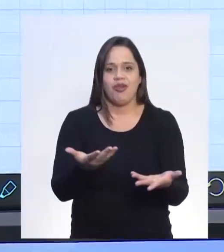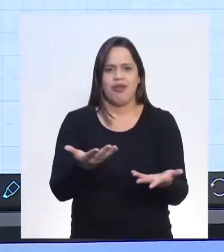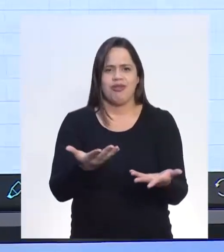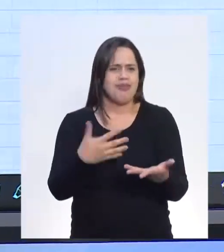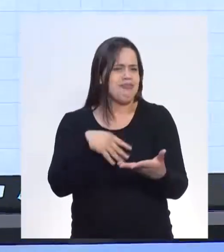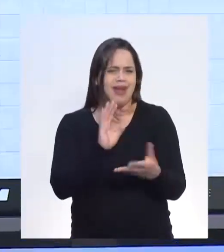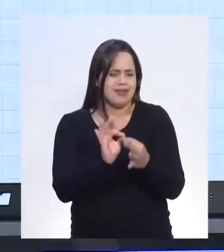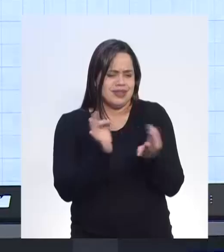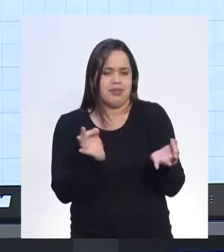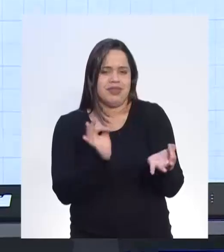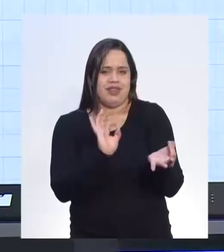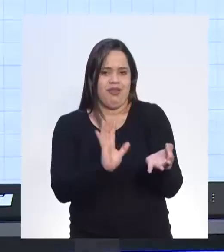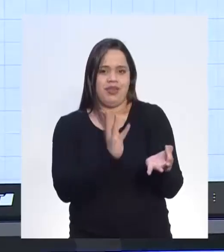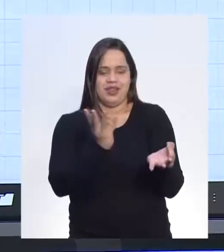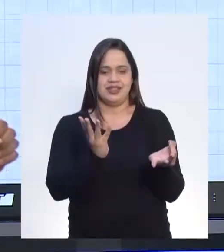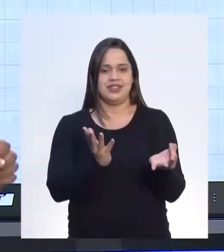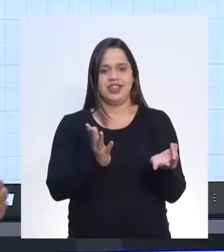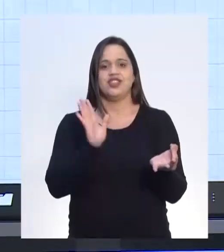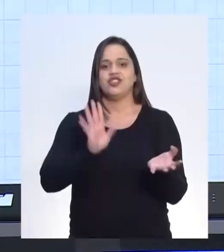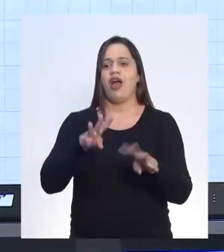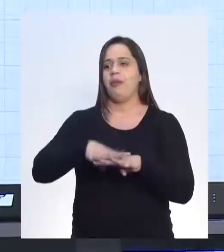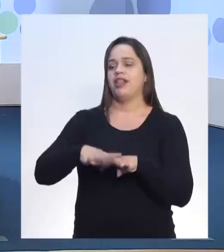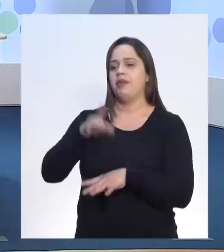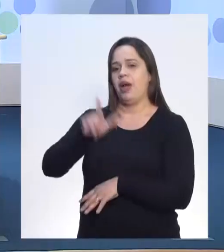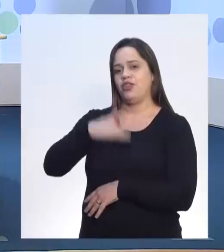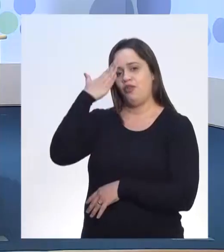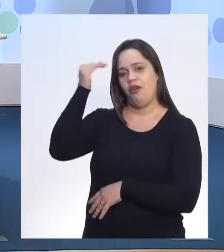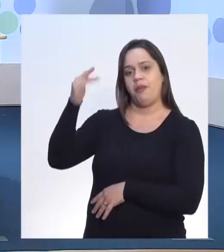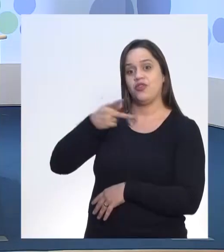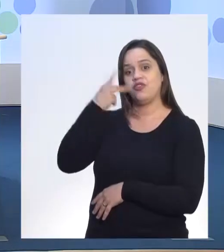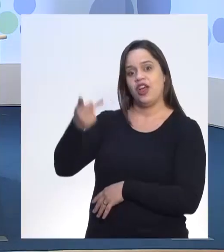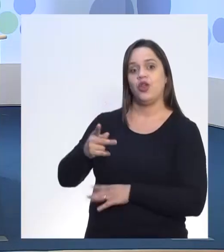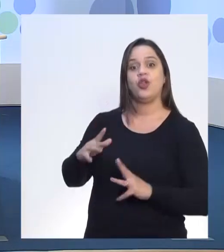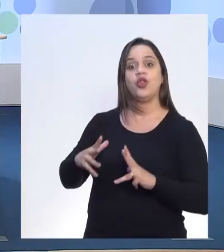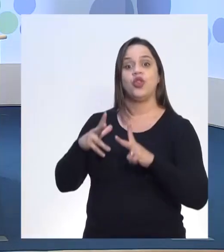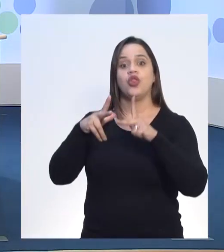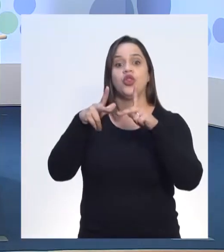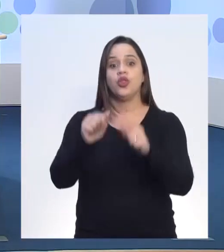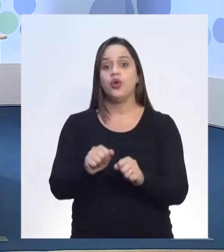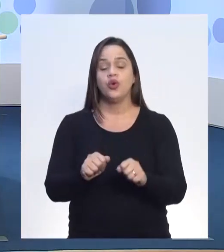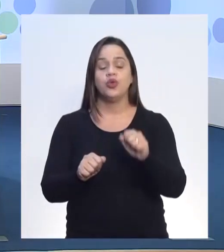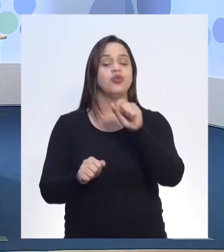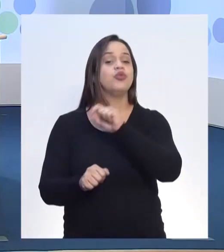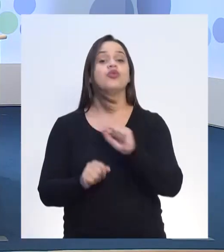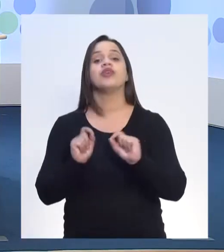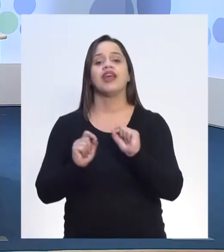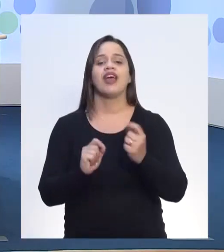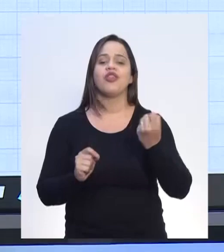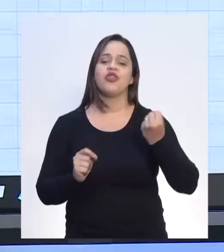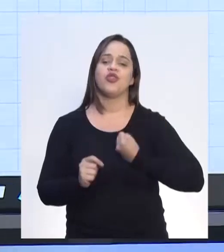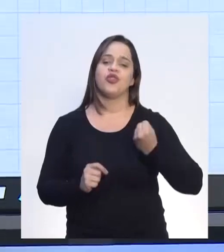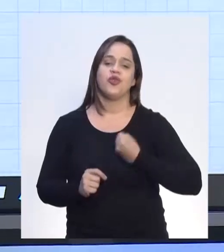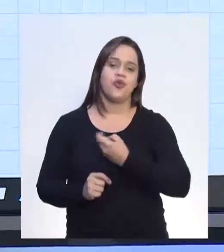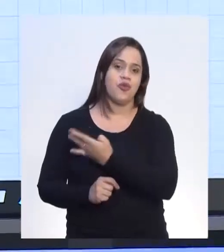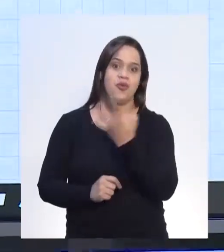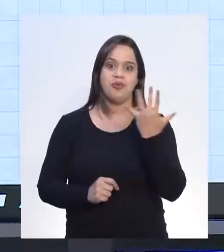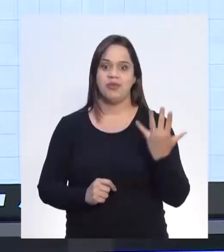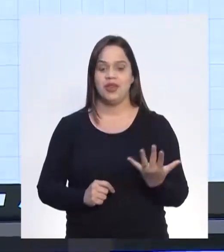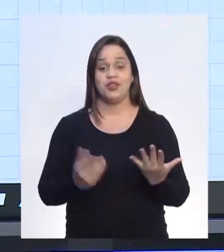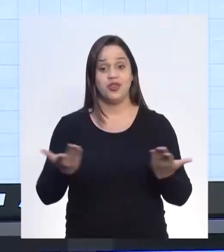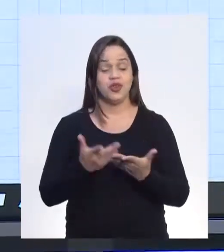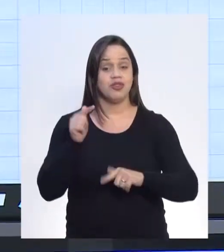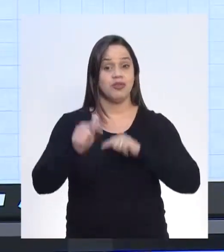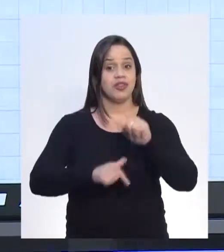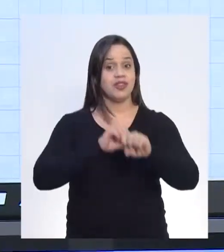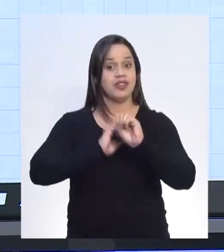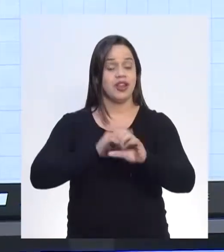simples que ele seja. Tá? Já dizia um matemático famoso, né, Jonas? Tudo são números, tá bom? E a gente vai trabalhar hoje com